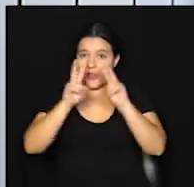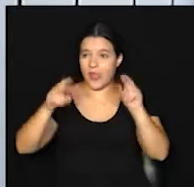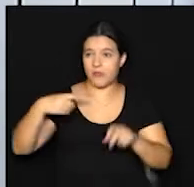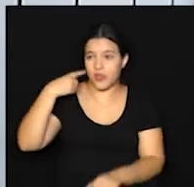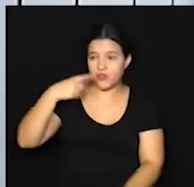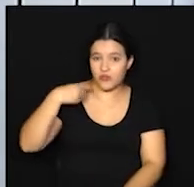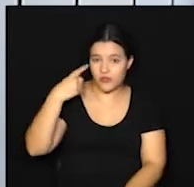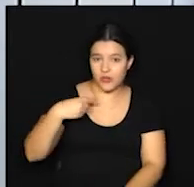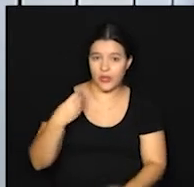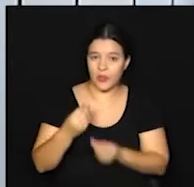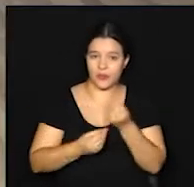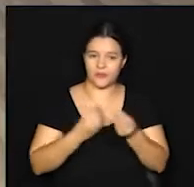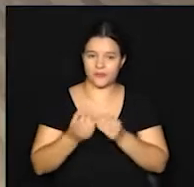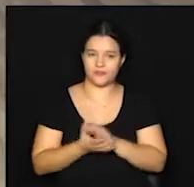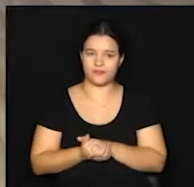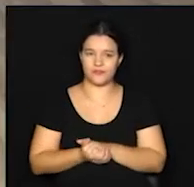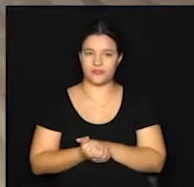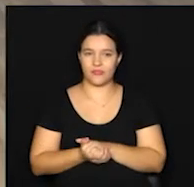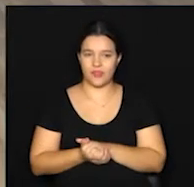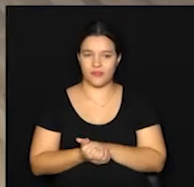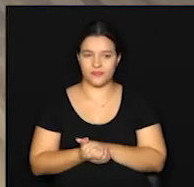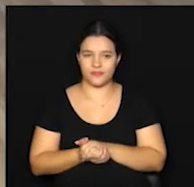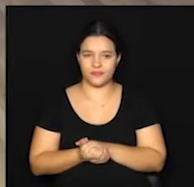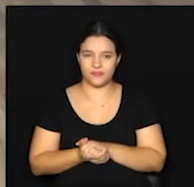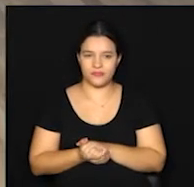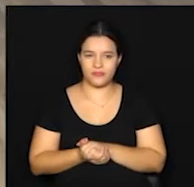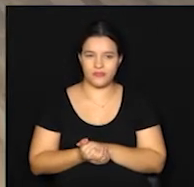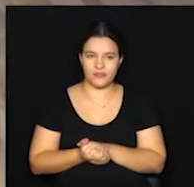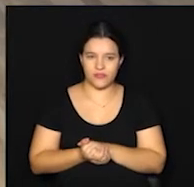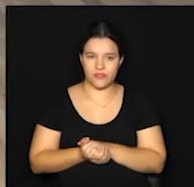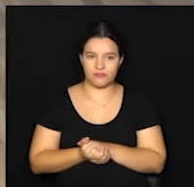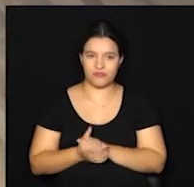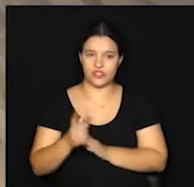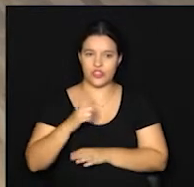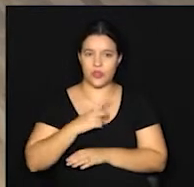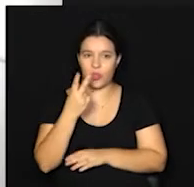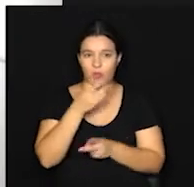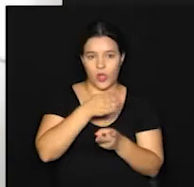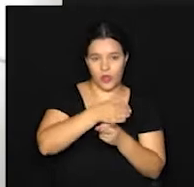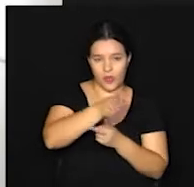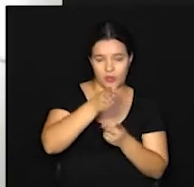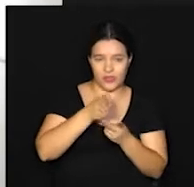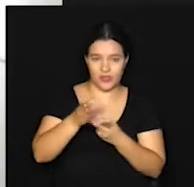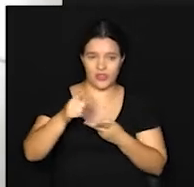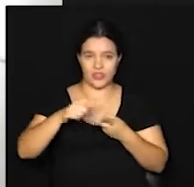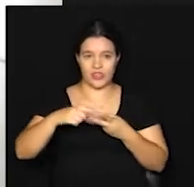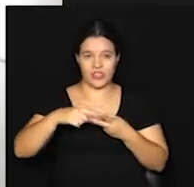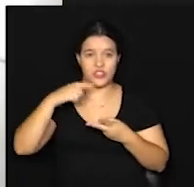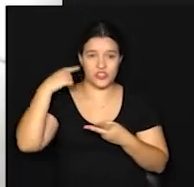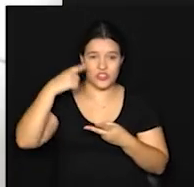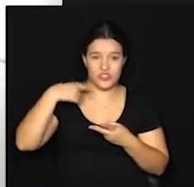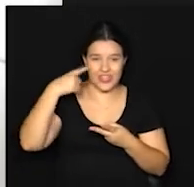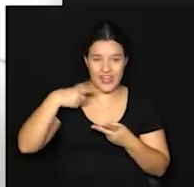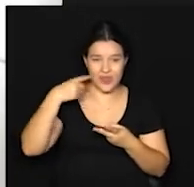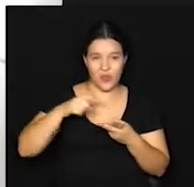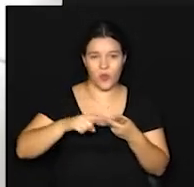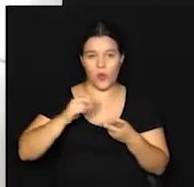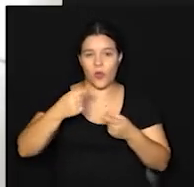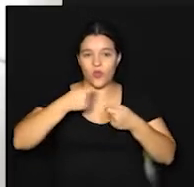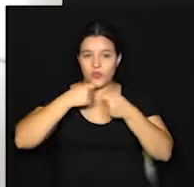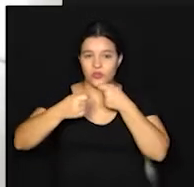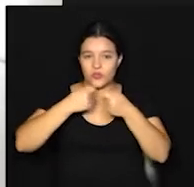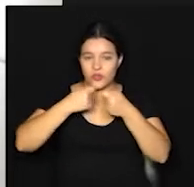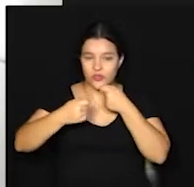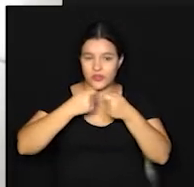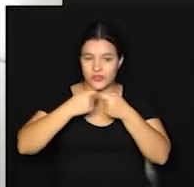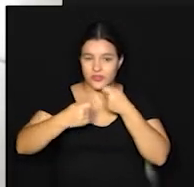identificou? Olha, eu tinha duas opções, ou eu fazia Direito ou eu fazia jornalismo, porque